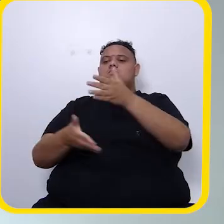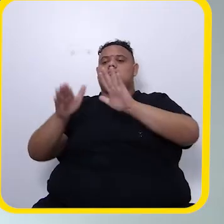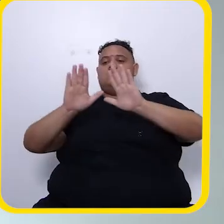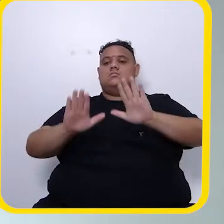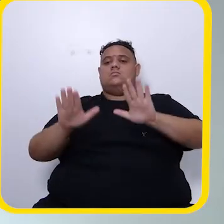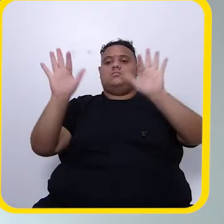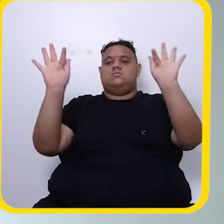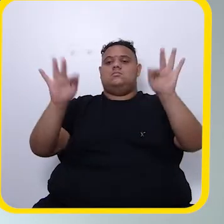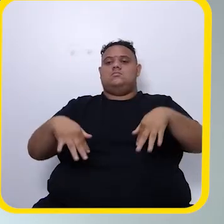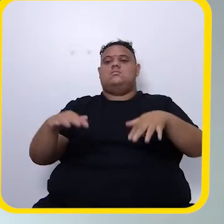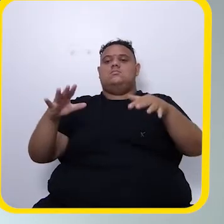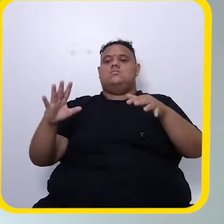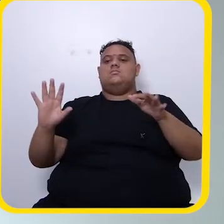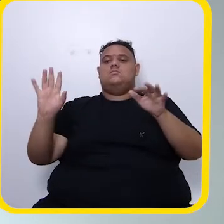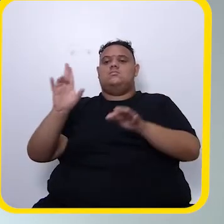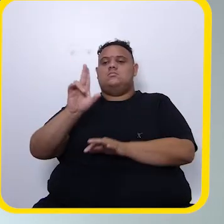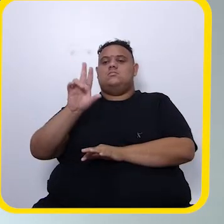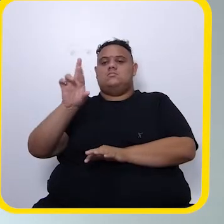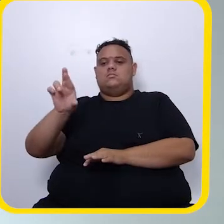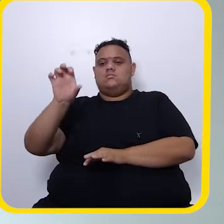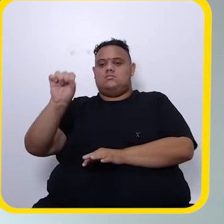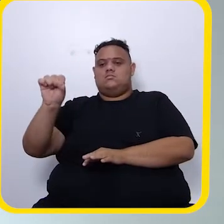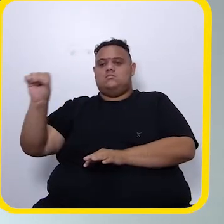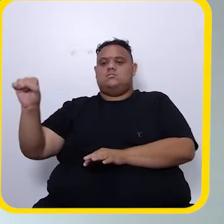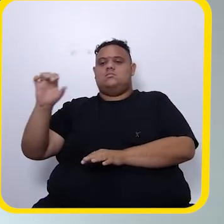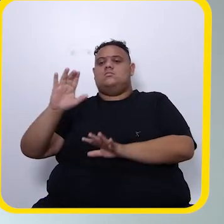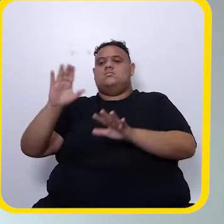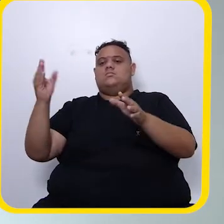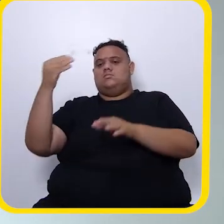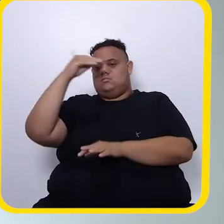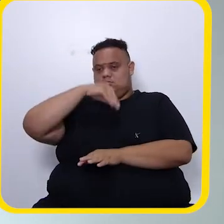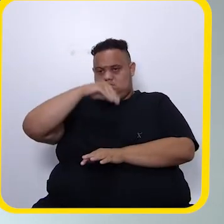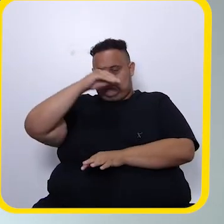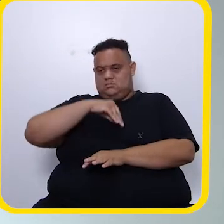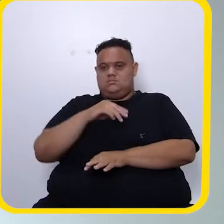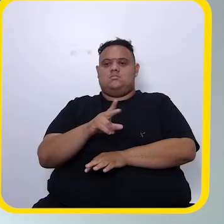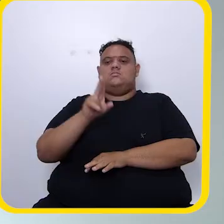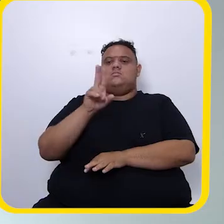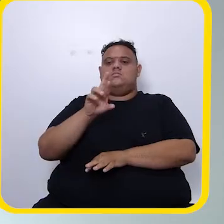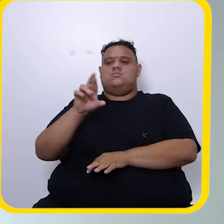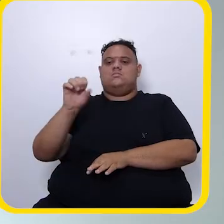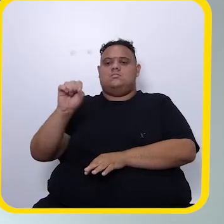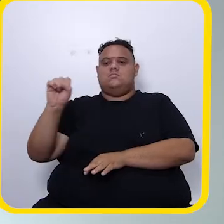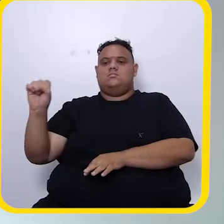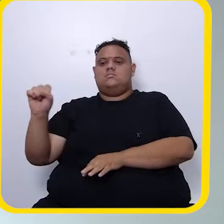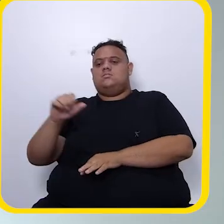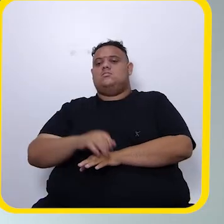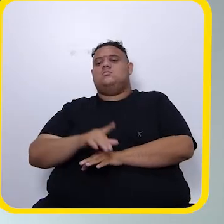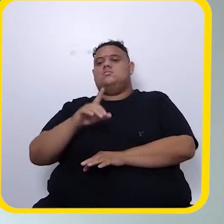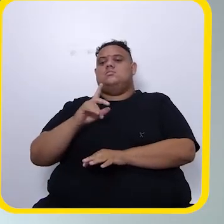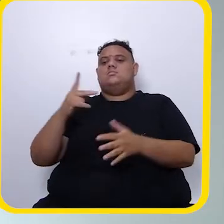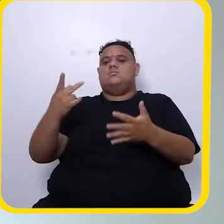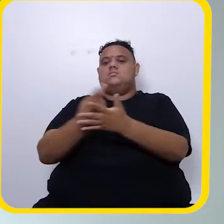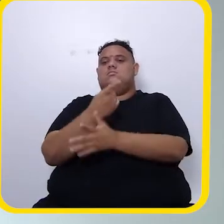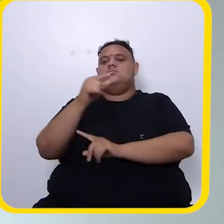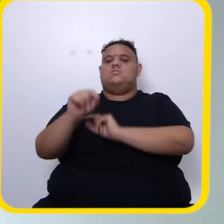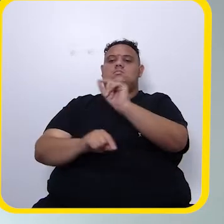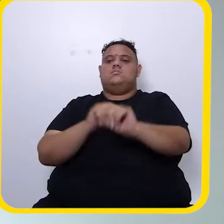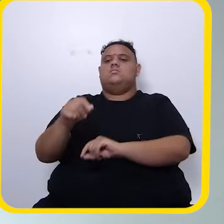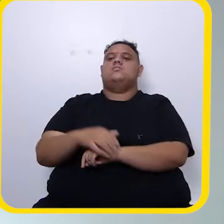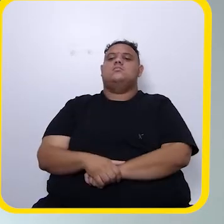né, com o fim da União Soviética, né, o enfraquecimento, na verdade, que já vinha ocorrendo na União Soviética,